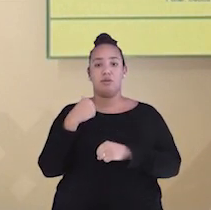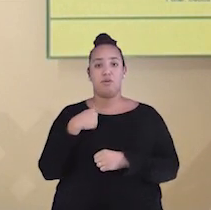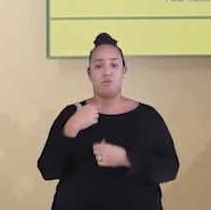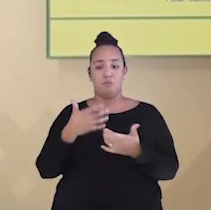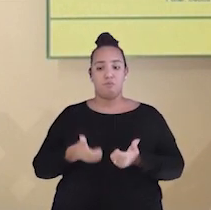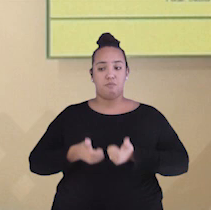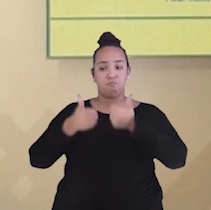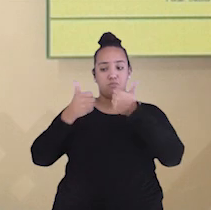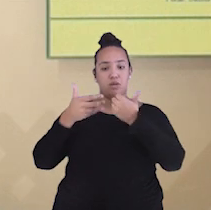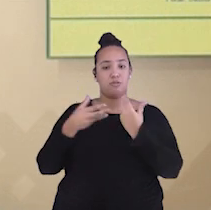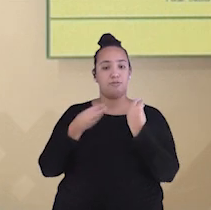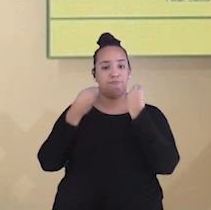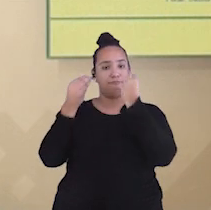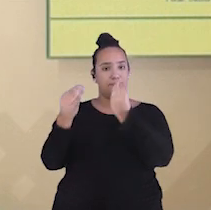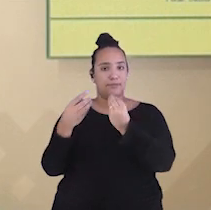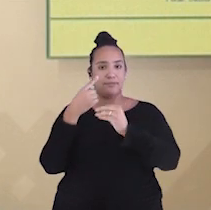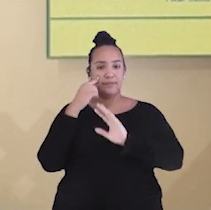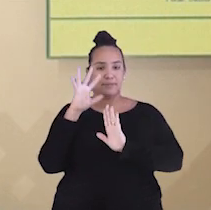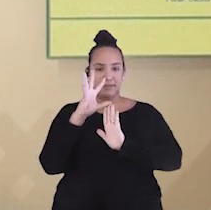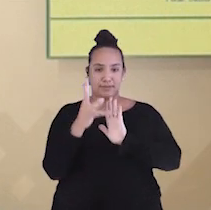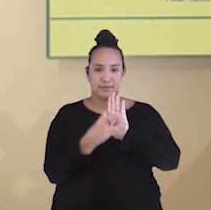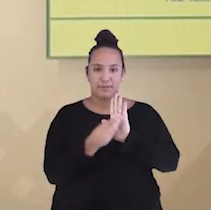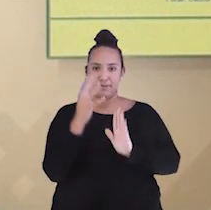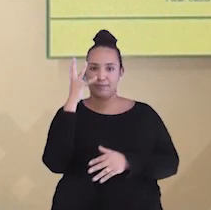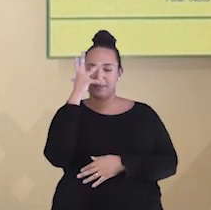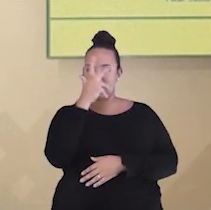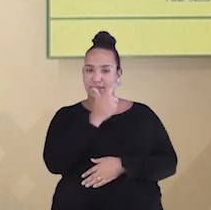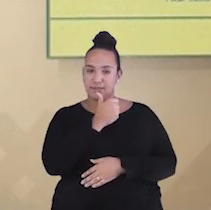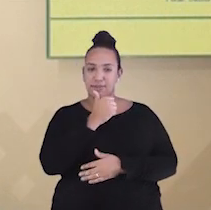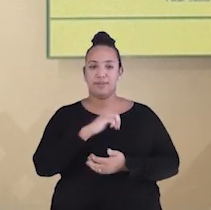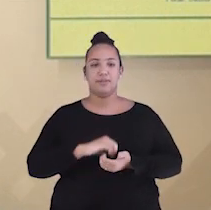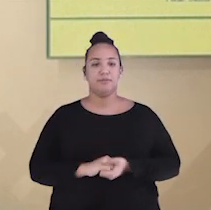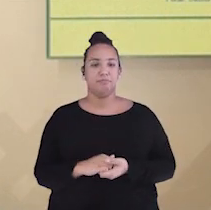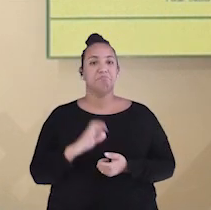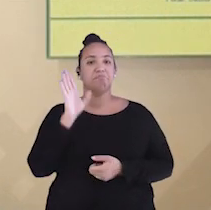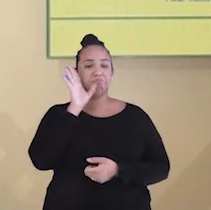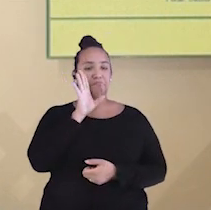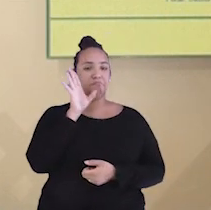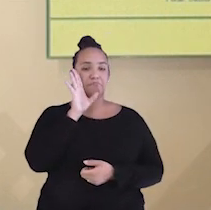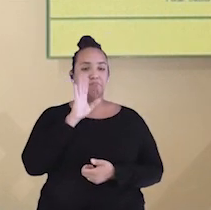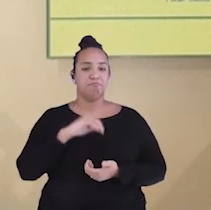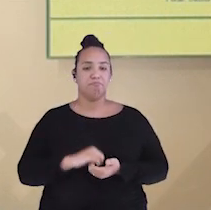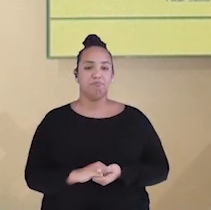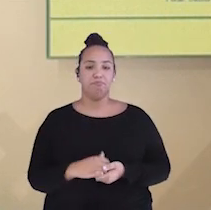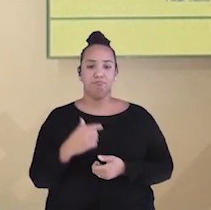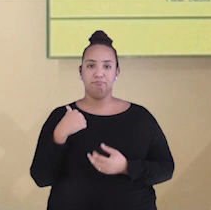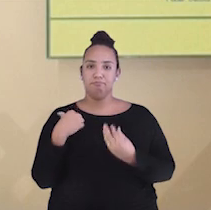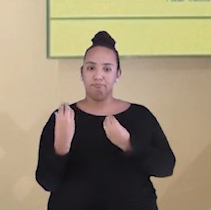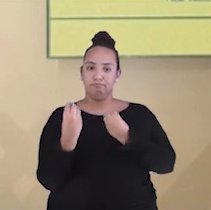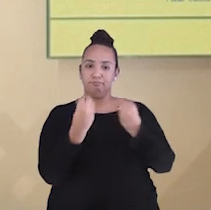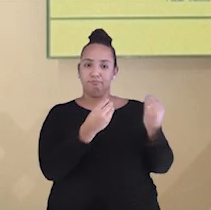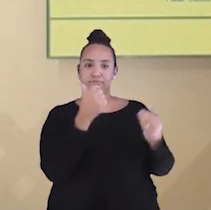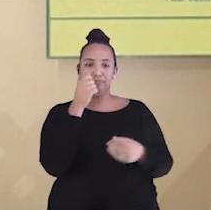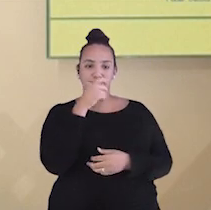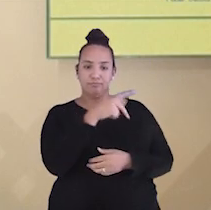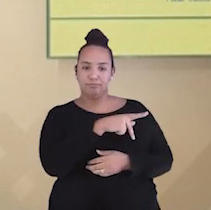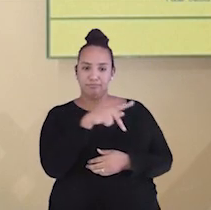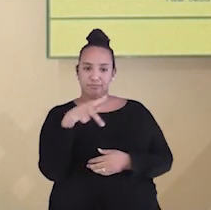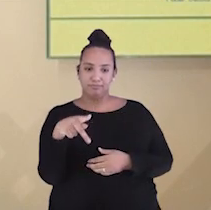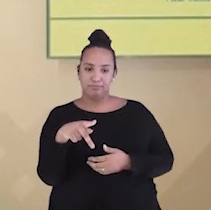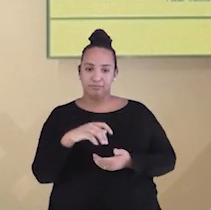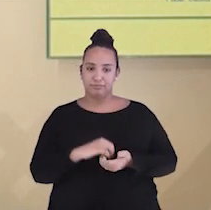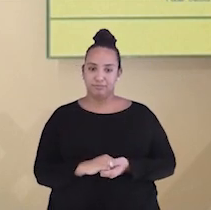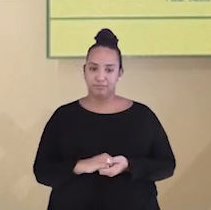aquela pessoa. Não é um símbolo muito bonito, não é mesmo, professora Beatriz? Muito lindo. Muito legal. Essa aqui eu vou dar pra você. Ah, que